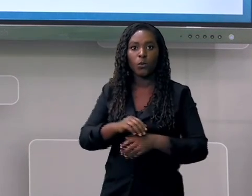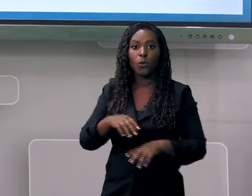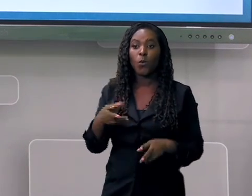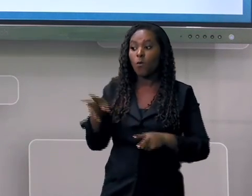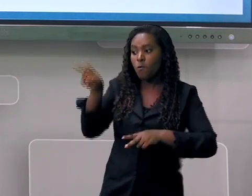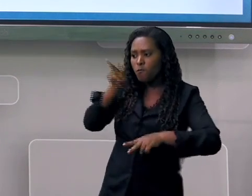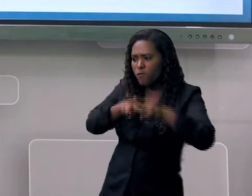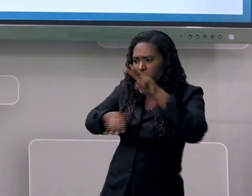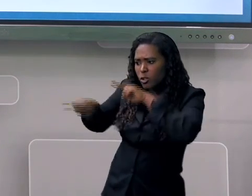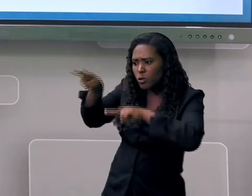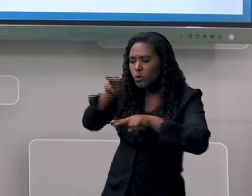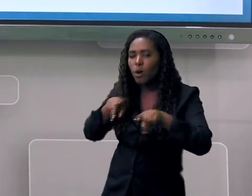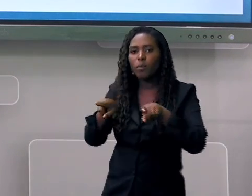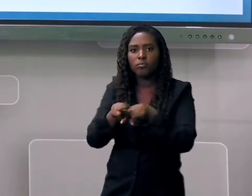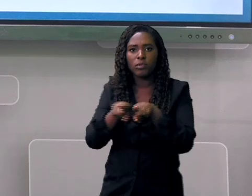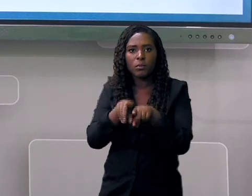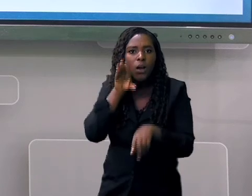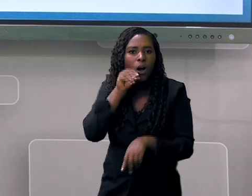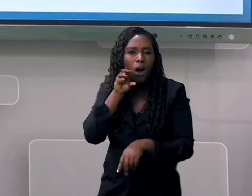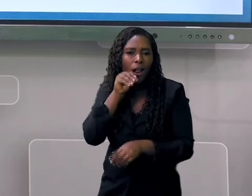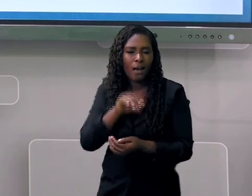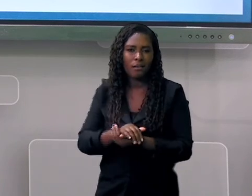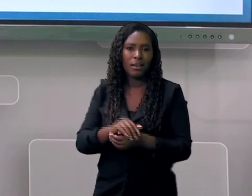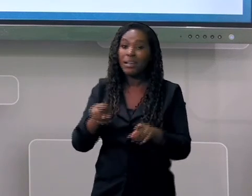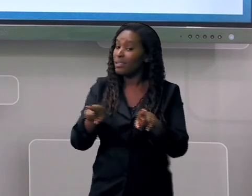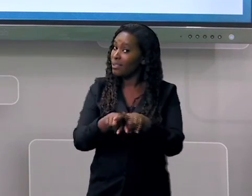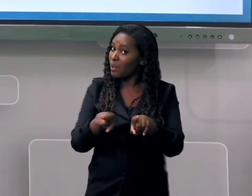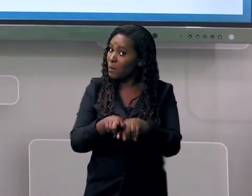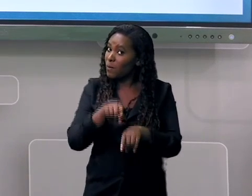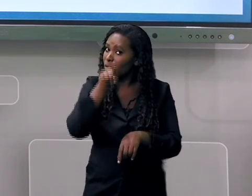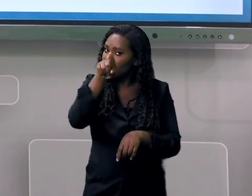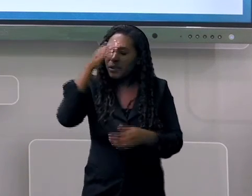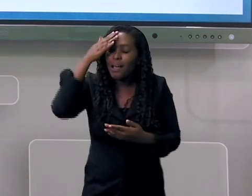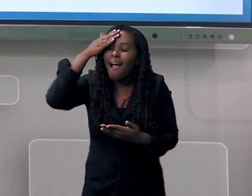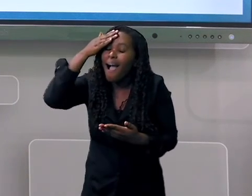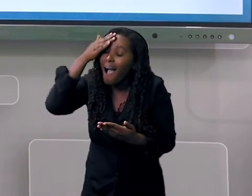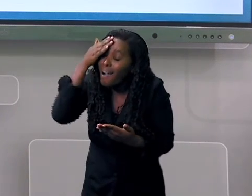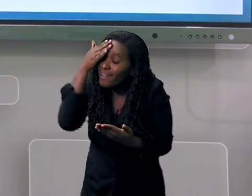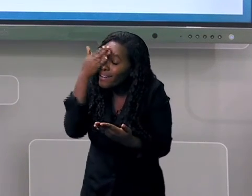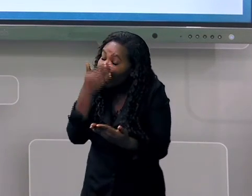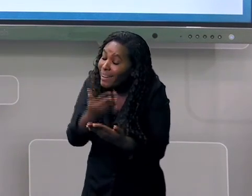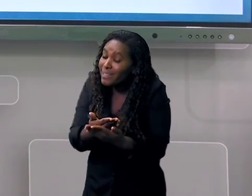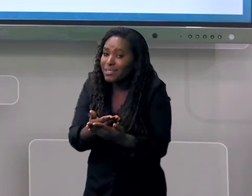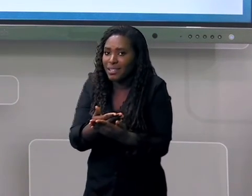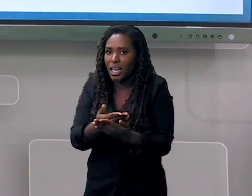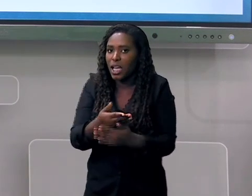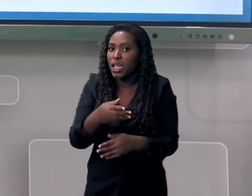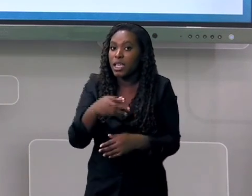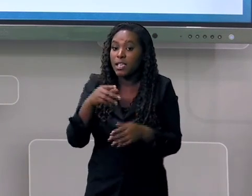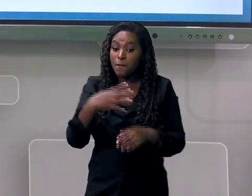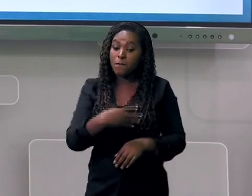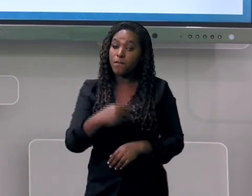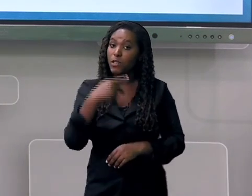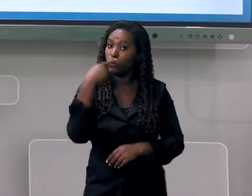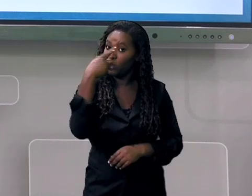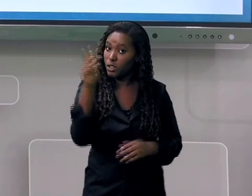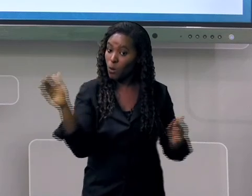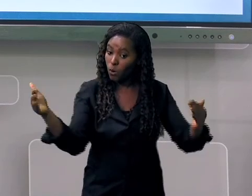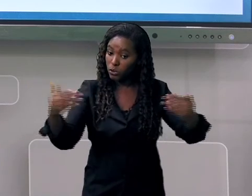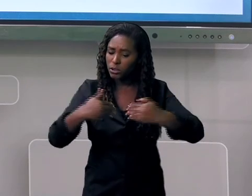último, acredite no potencial do seu filho. Apesar de ter algumas limitações, uma criança autista